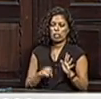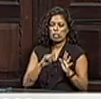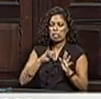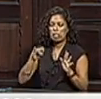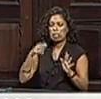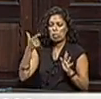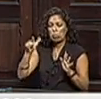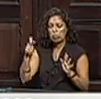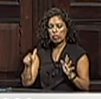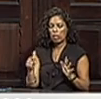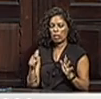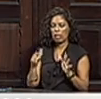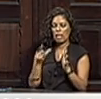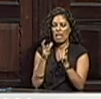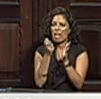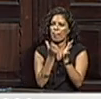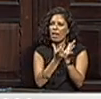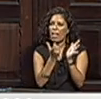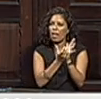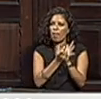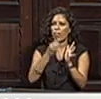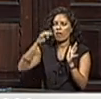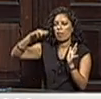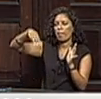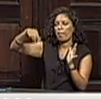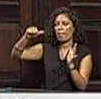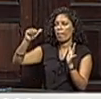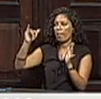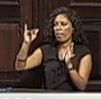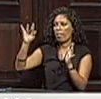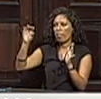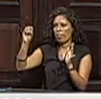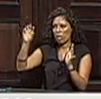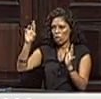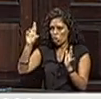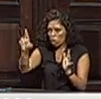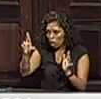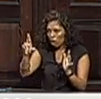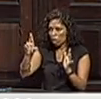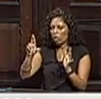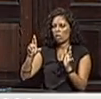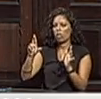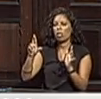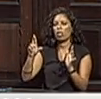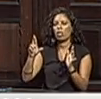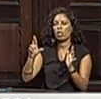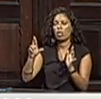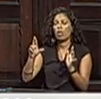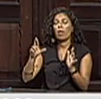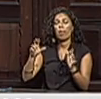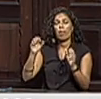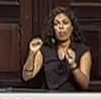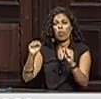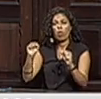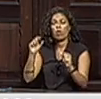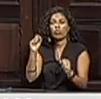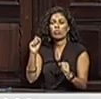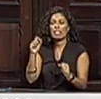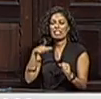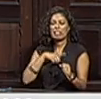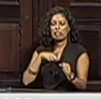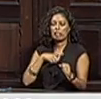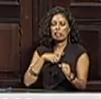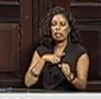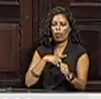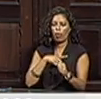maior", um acordo coletivo, uma outra legislação, pode abrir brecha para que